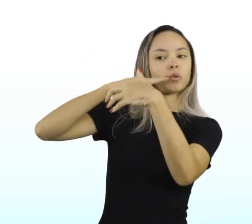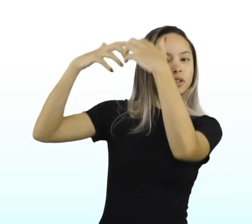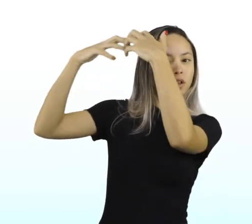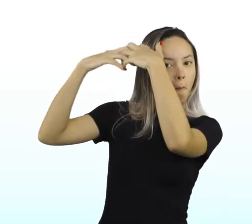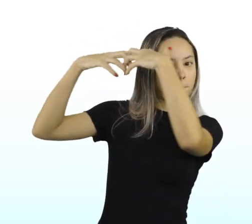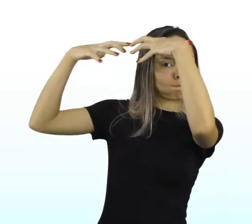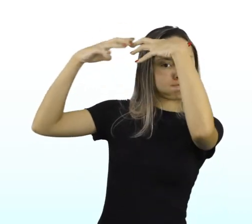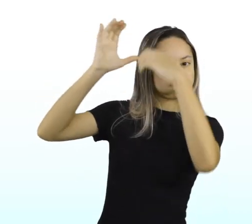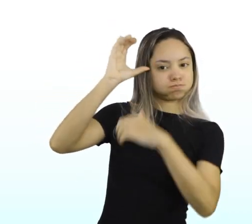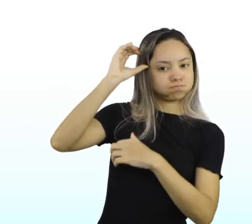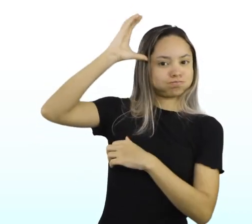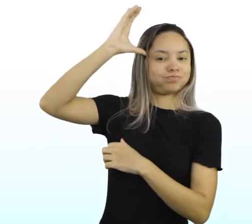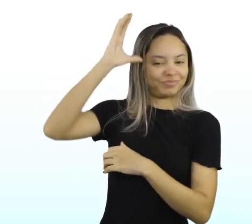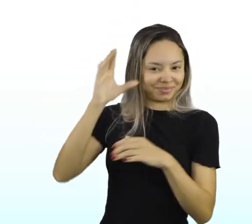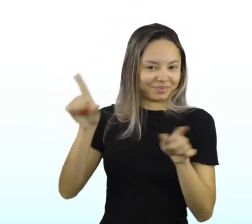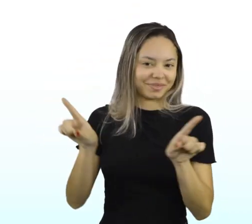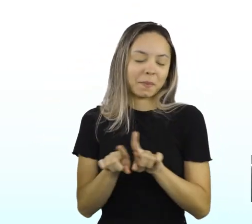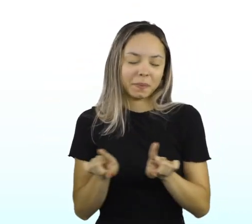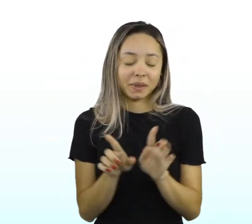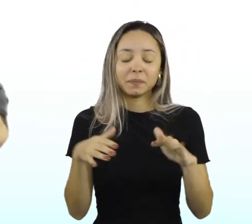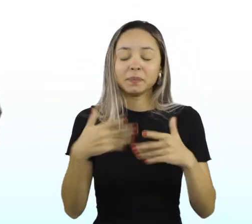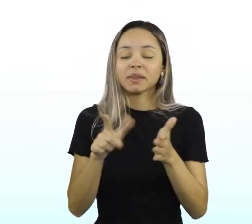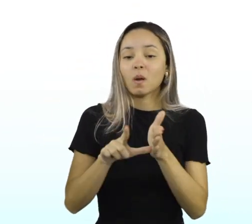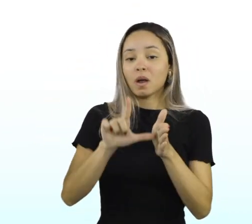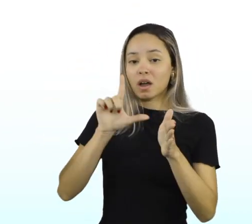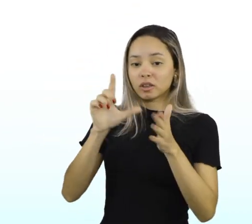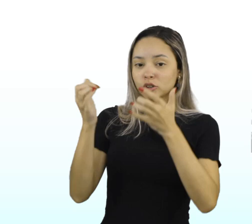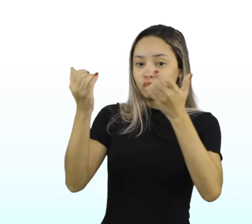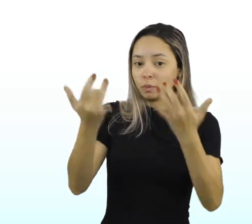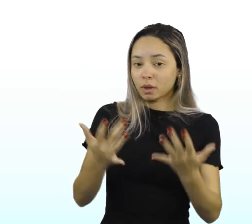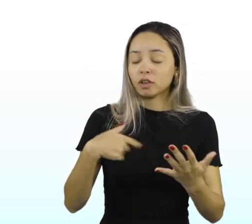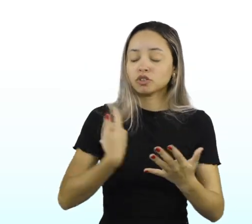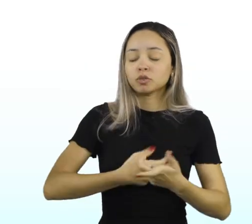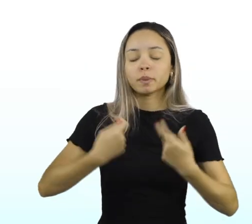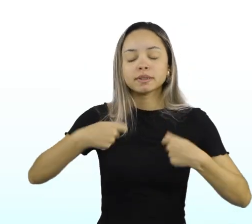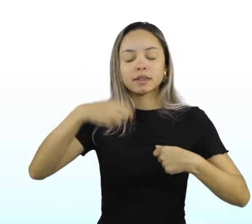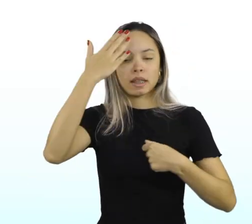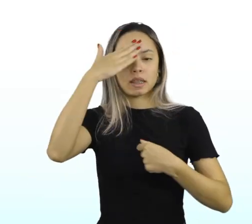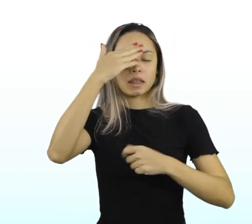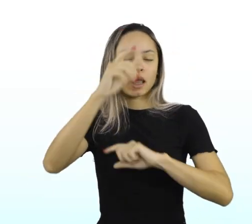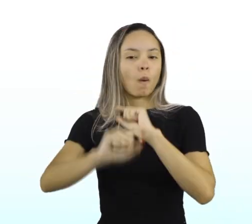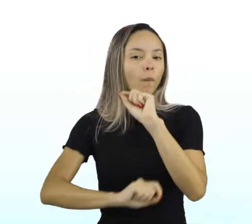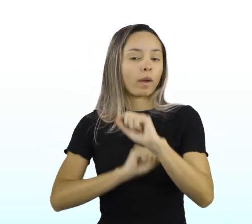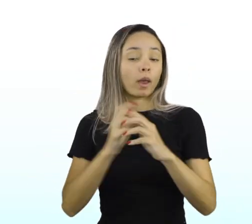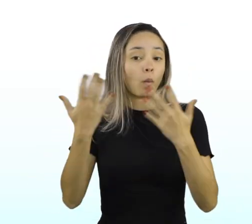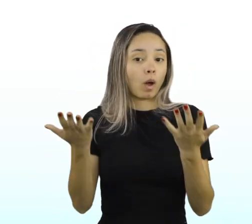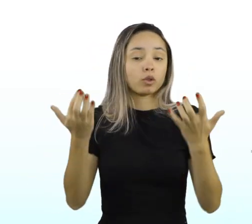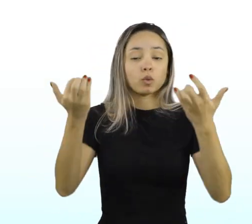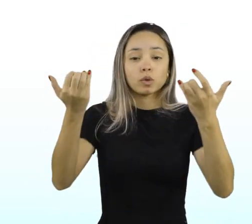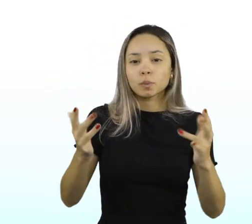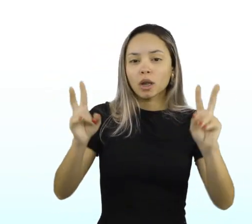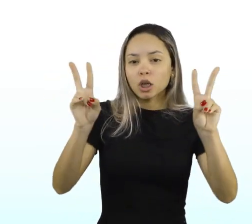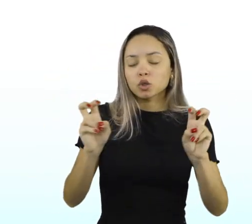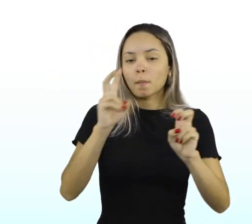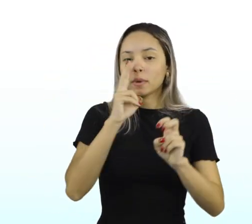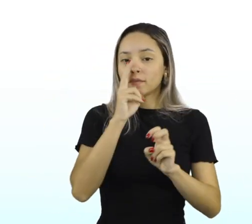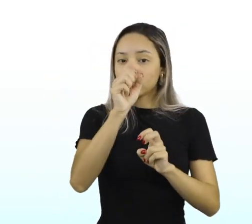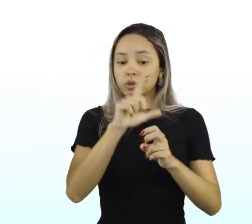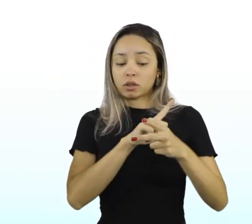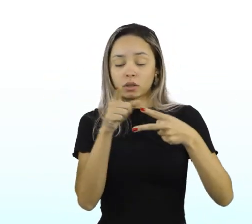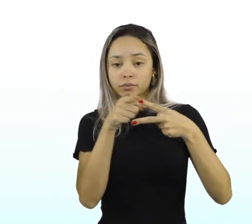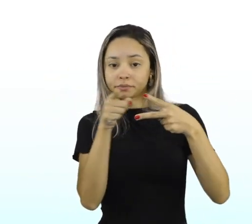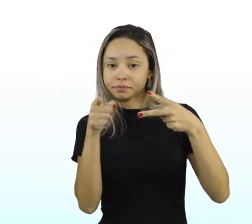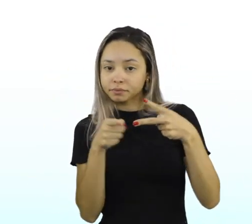eu tenho certeza. Bom, antes de mais nada, a gente precisa entender que quando a gente fala de força, nós precisamos classificá-la. Existem 2 tipos